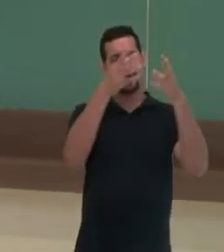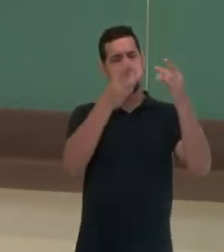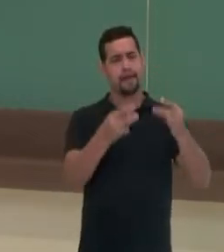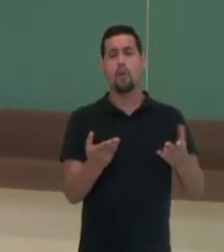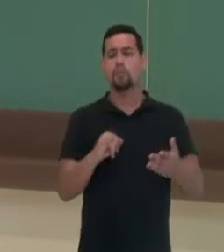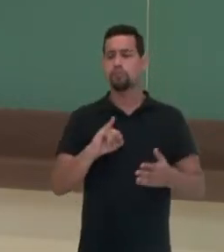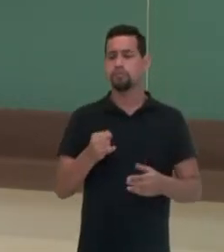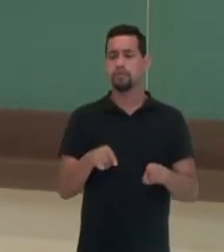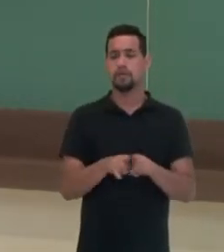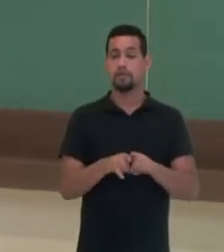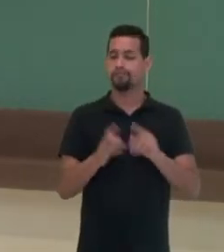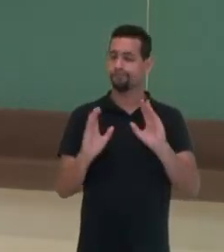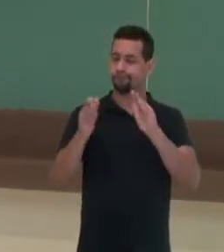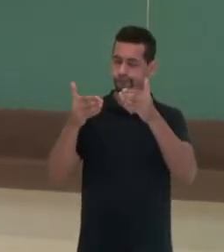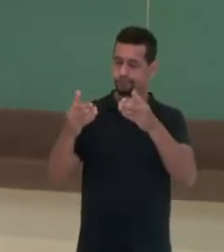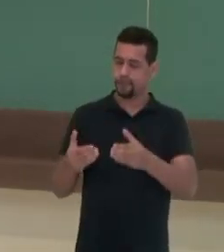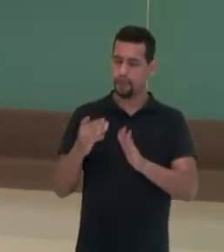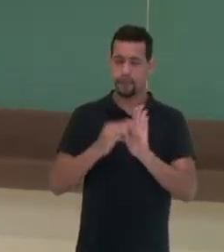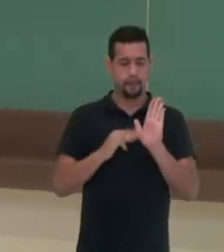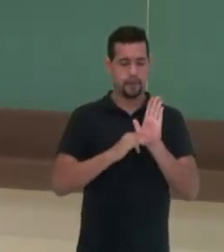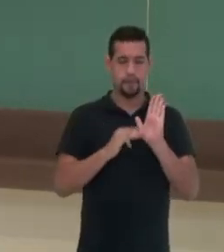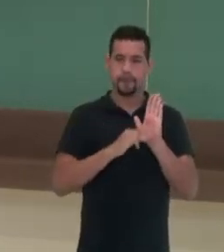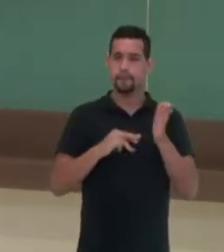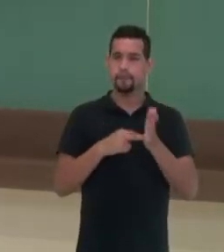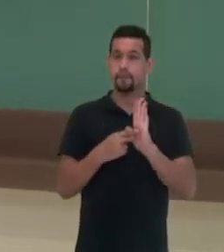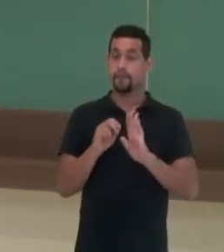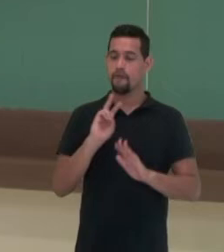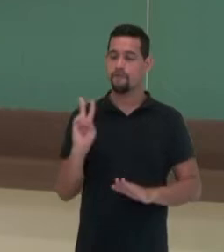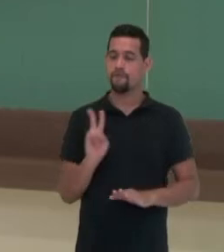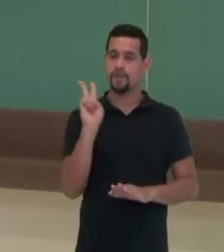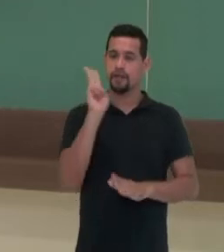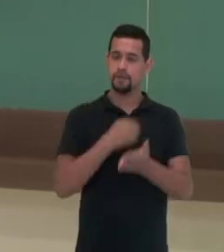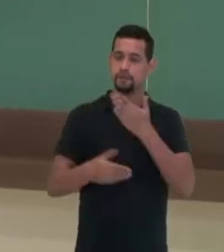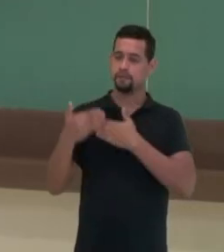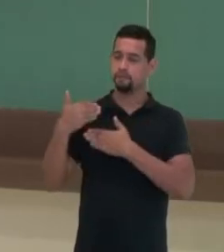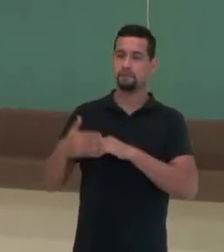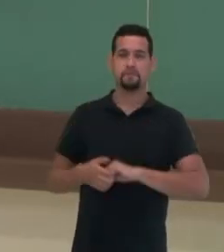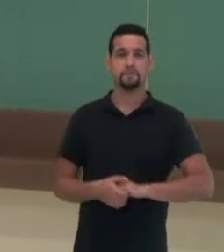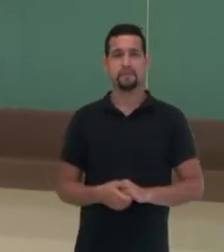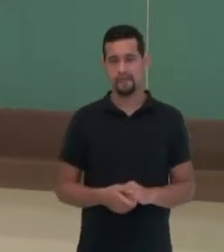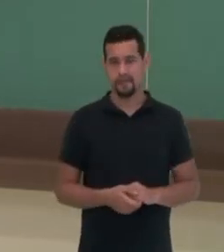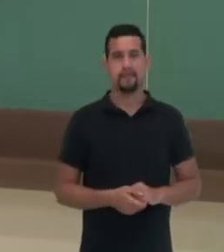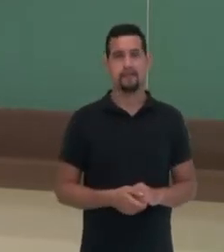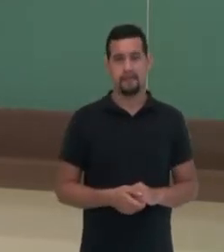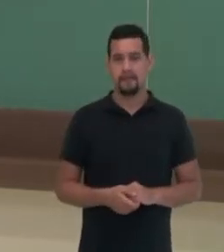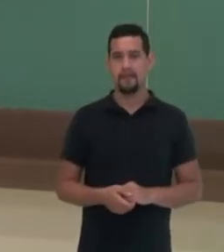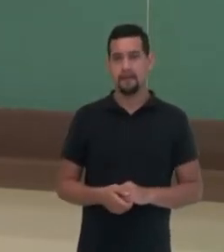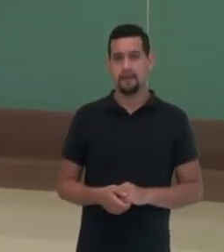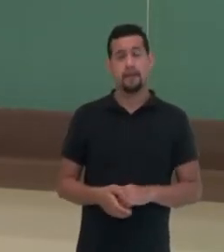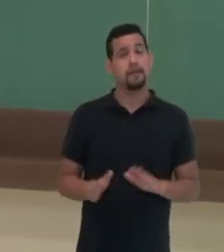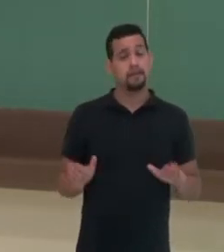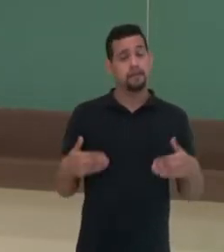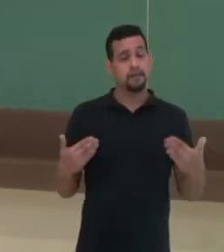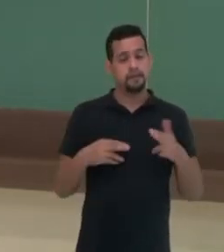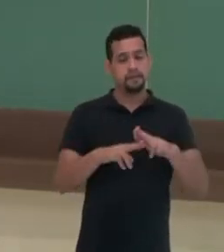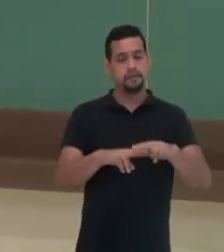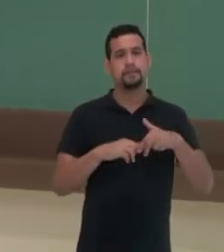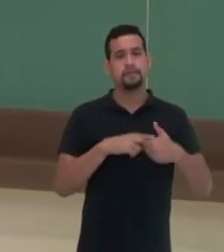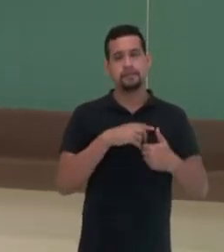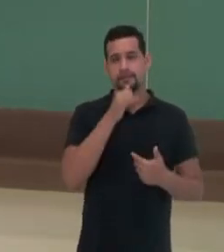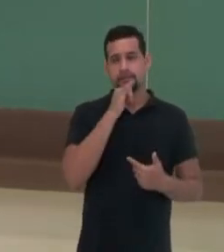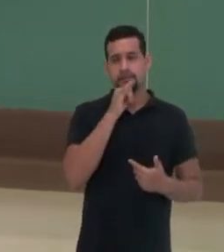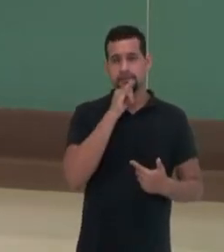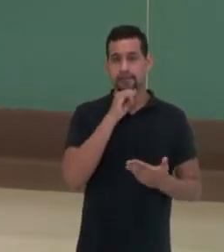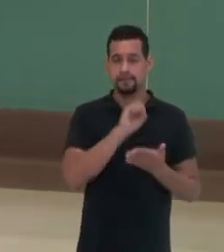o juro nesse método, que é baseado no valor anterior, tá? Então, para isso,